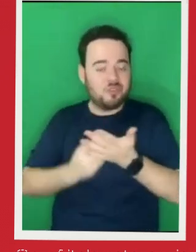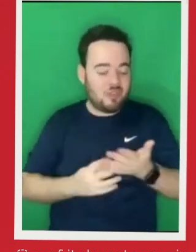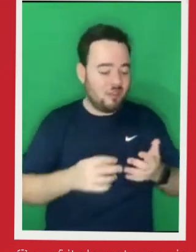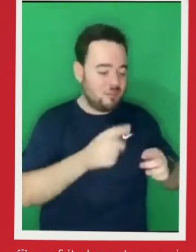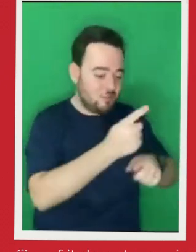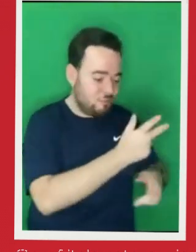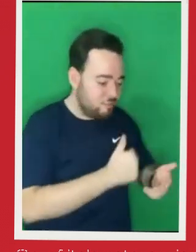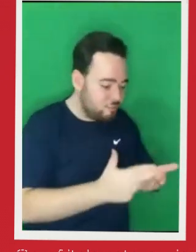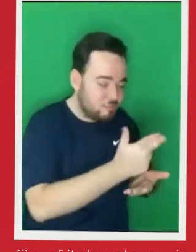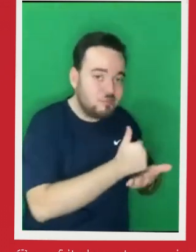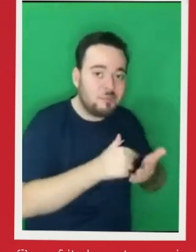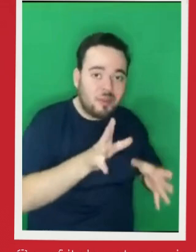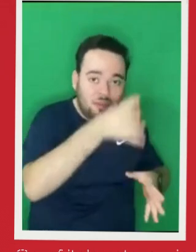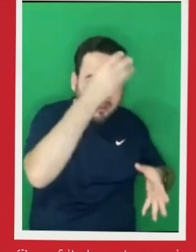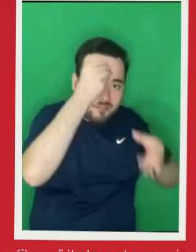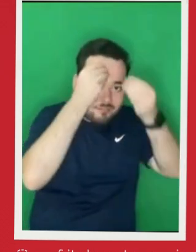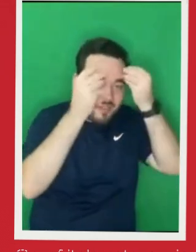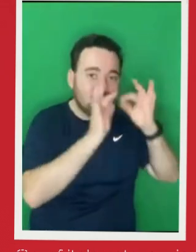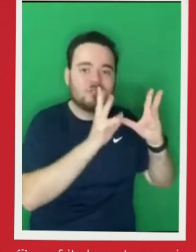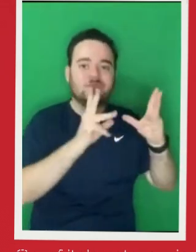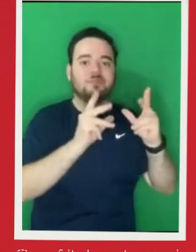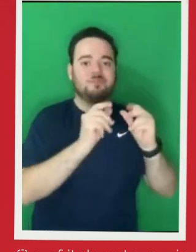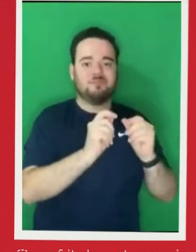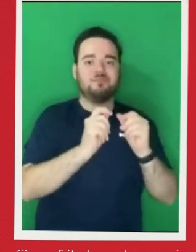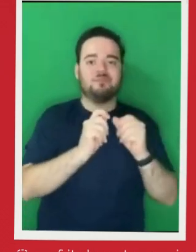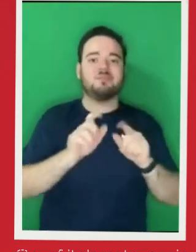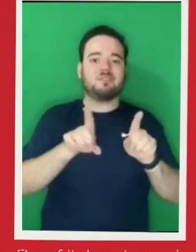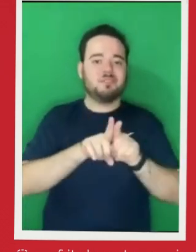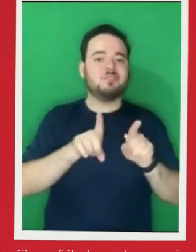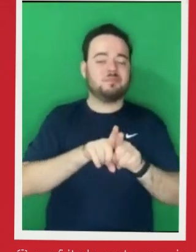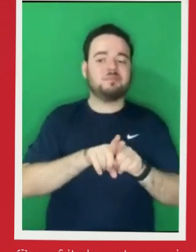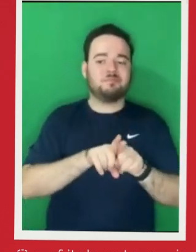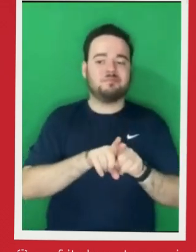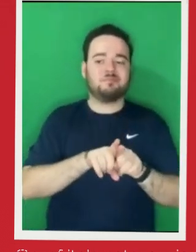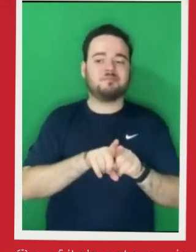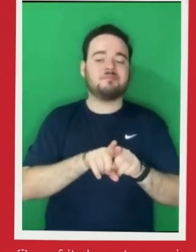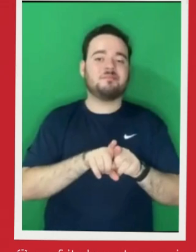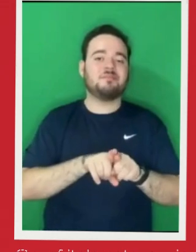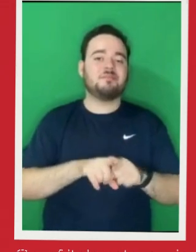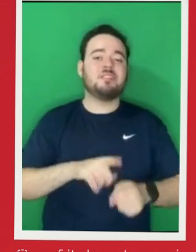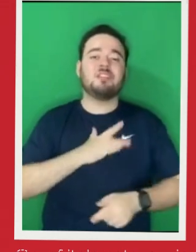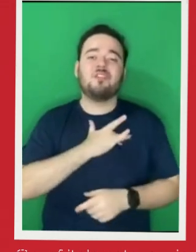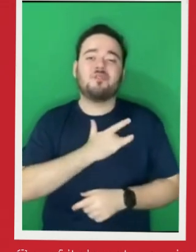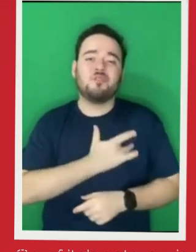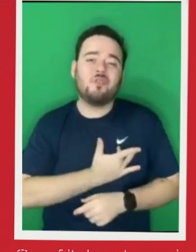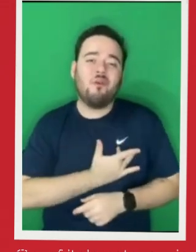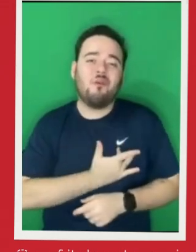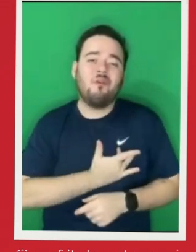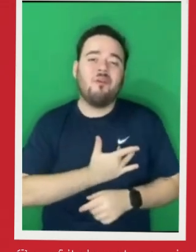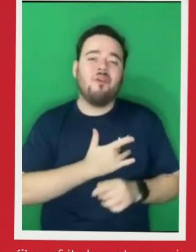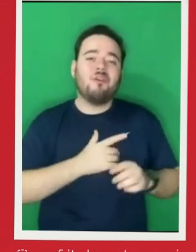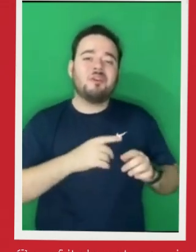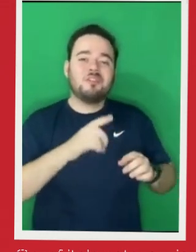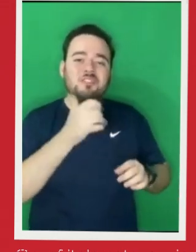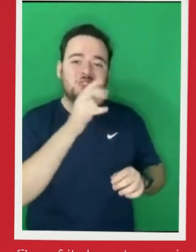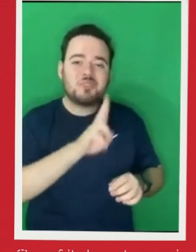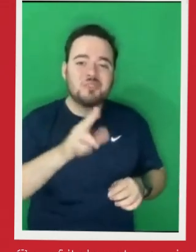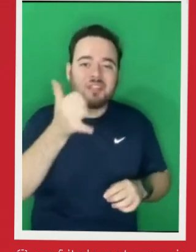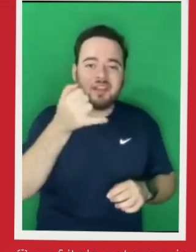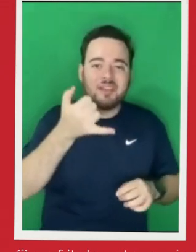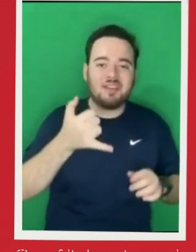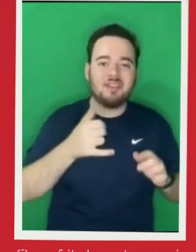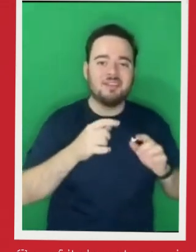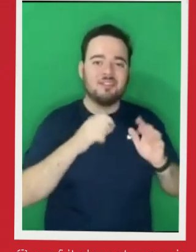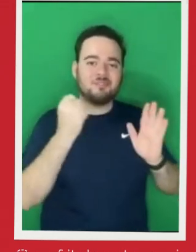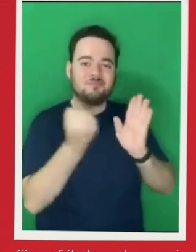texto para rememorar, né? Eu também tenho, Ilka, muita pena de marcar os textos, aí é pensar no que